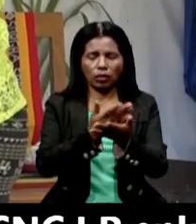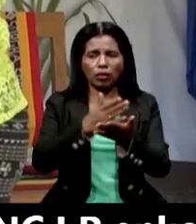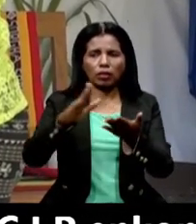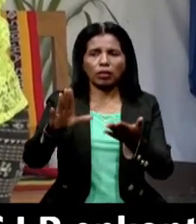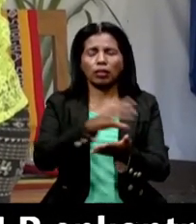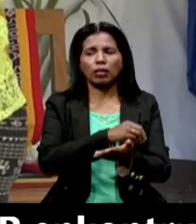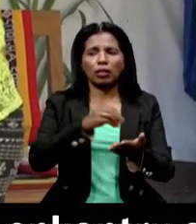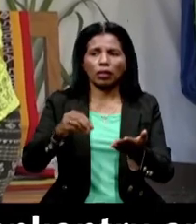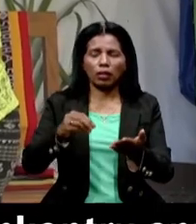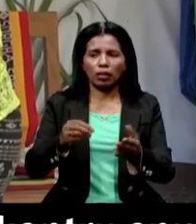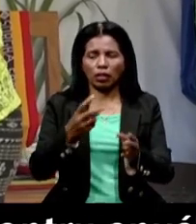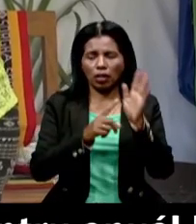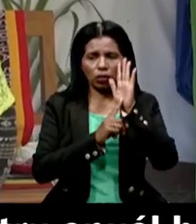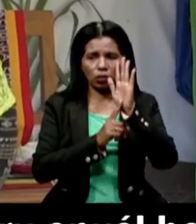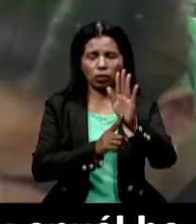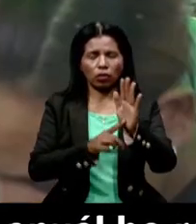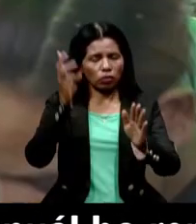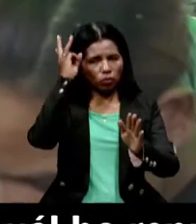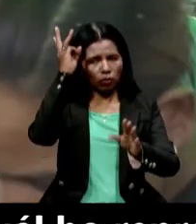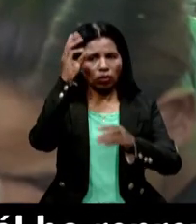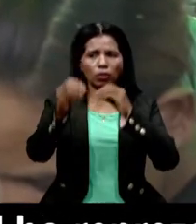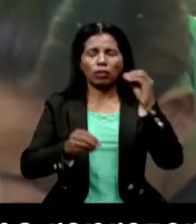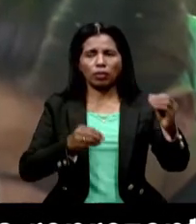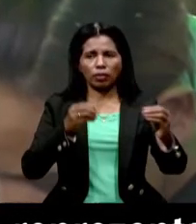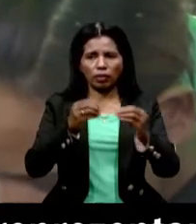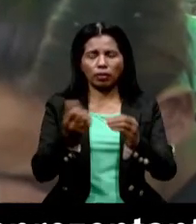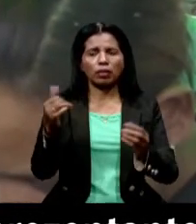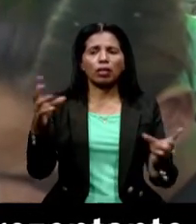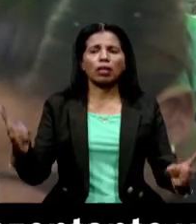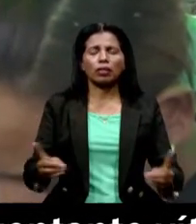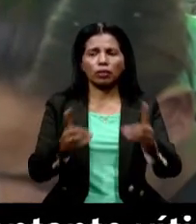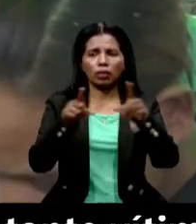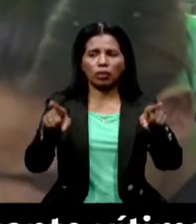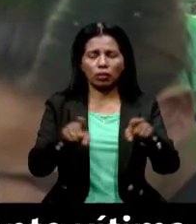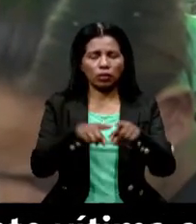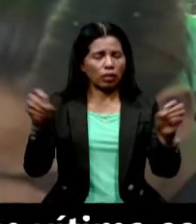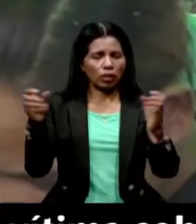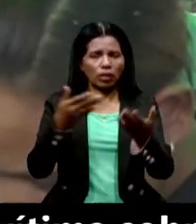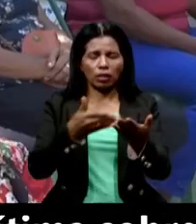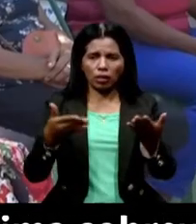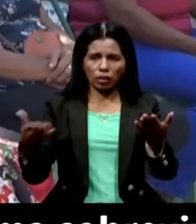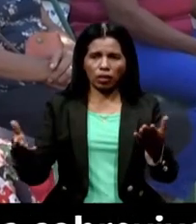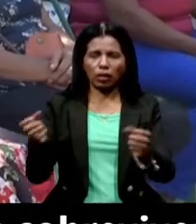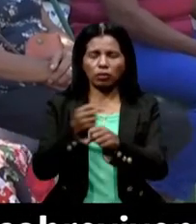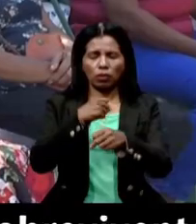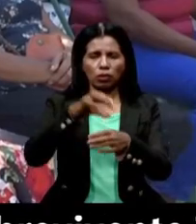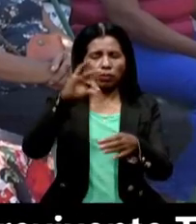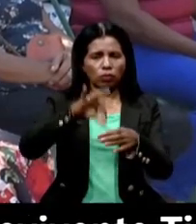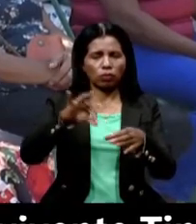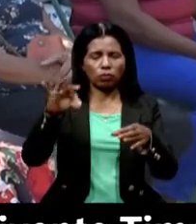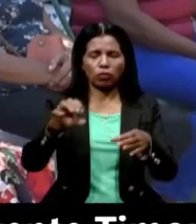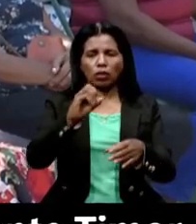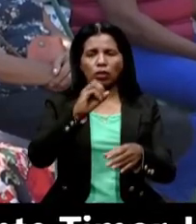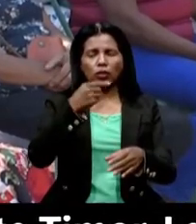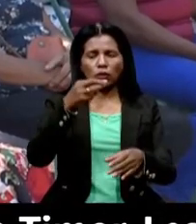cairala. Tos na insira a tua preocupação sira nebe durante ne sira soro. Anisan falta equipamento a tu produz sorgo. Tamba ne sira